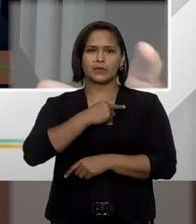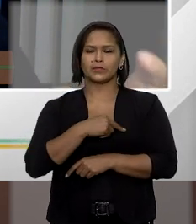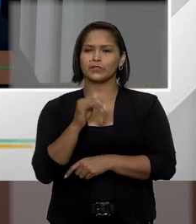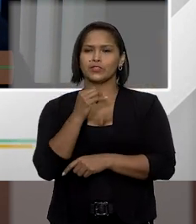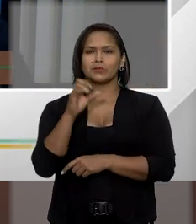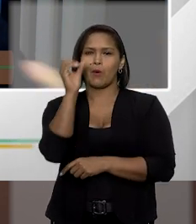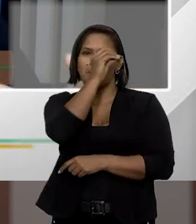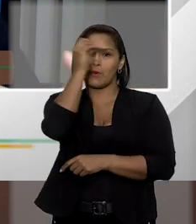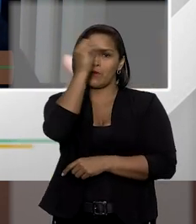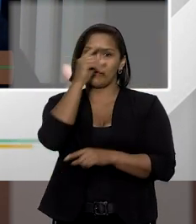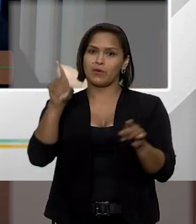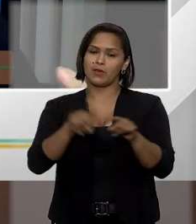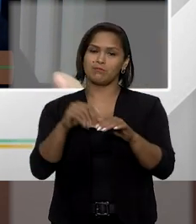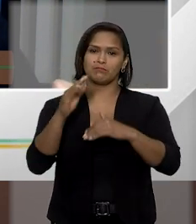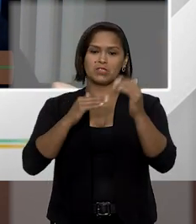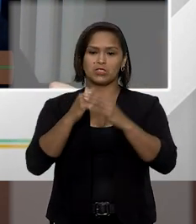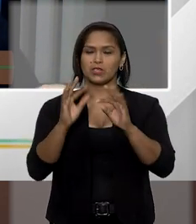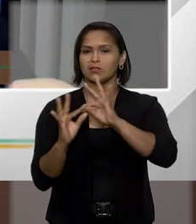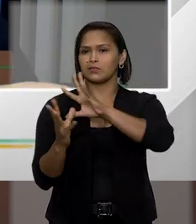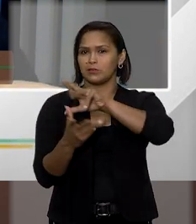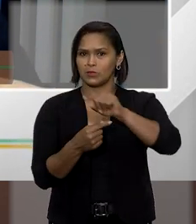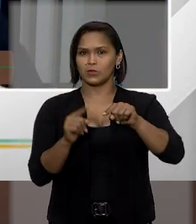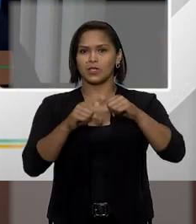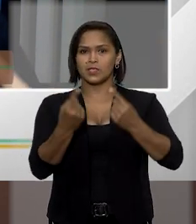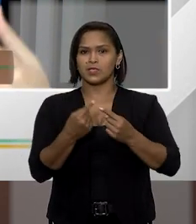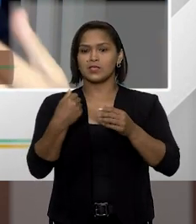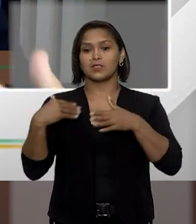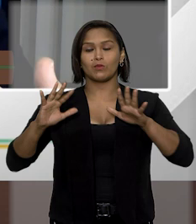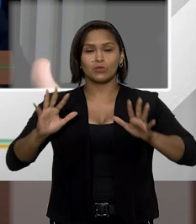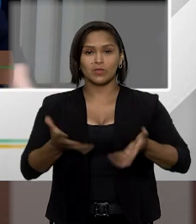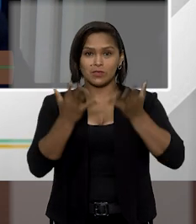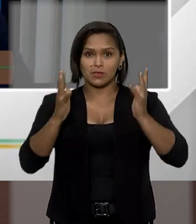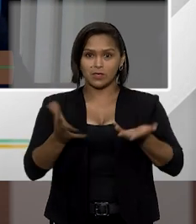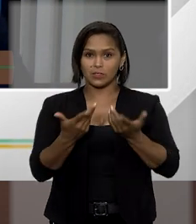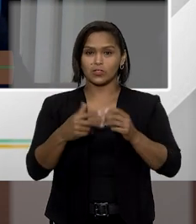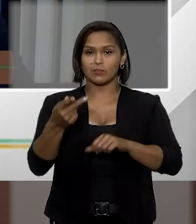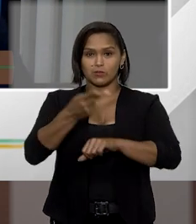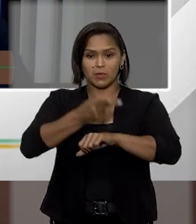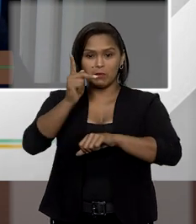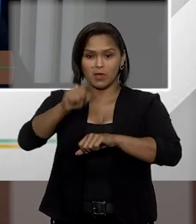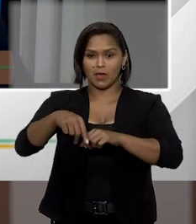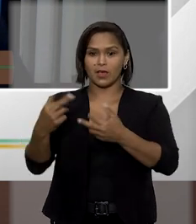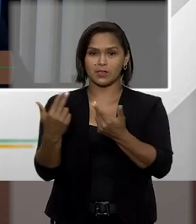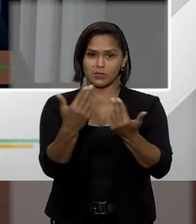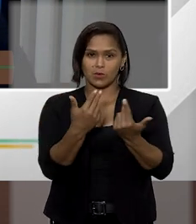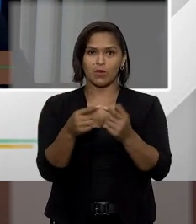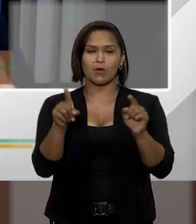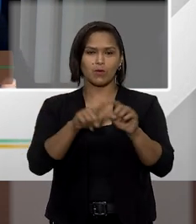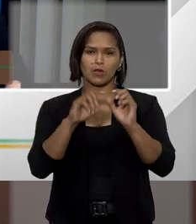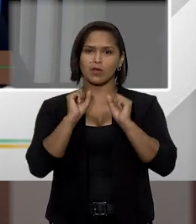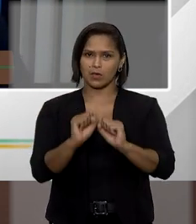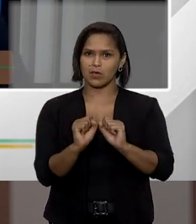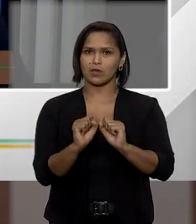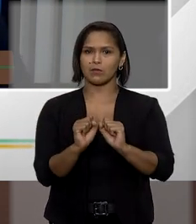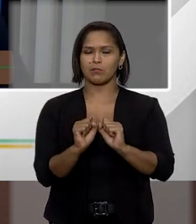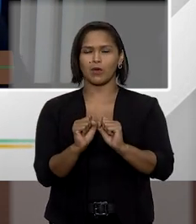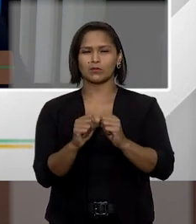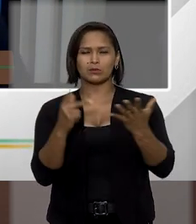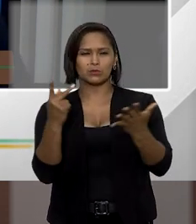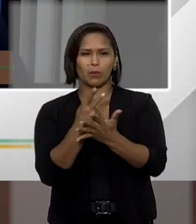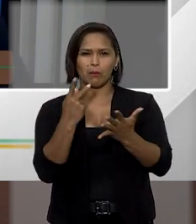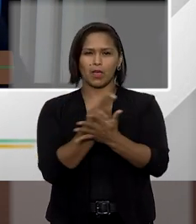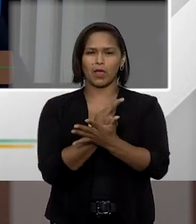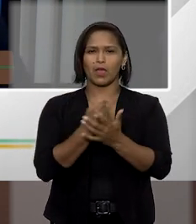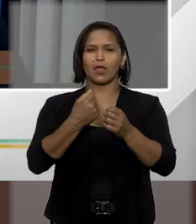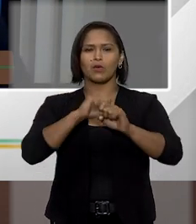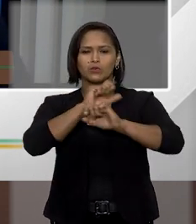absolutamente ingênuo e impraticável em qualquer lugar do mundo. São incentivos premiais como esse que podem levar ao desmantelamento